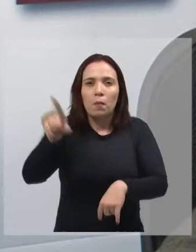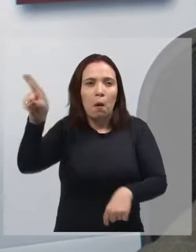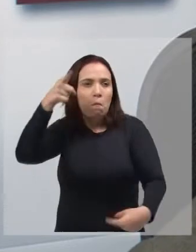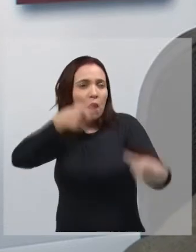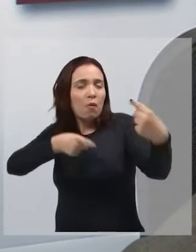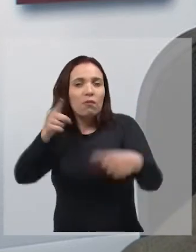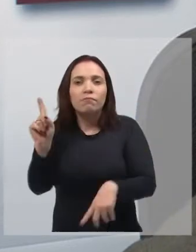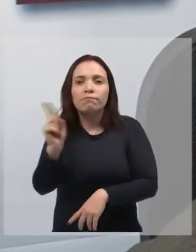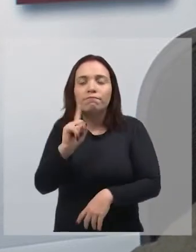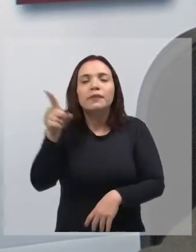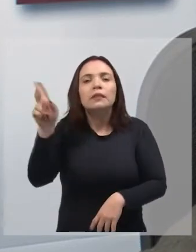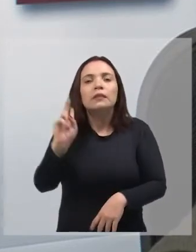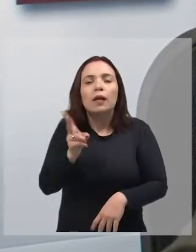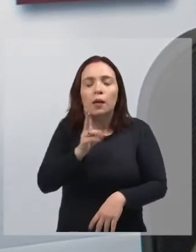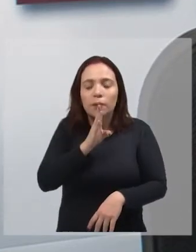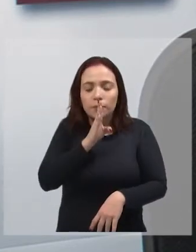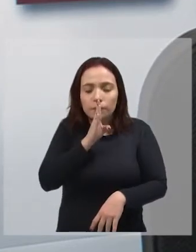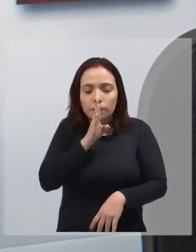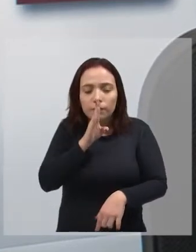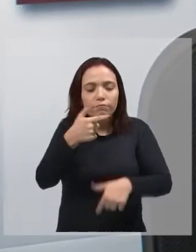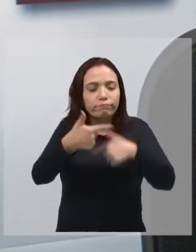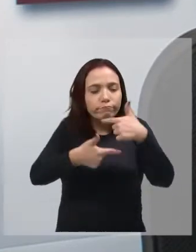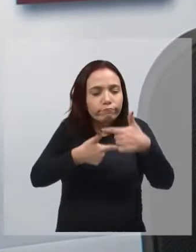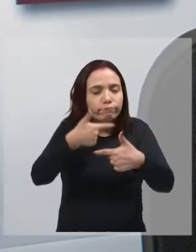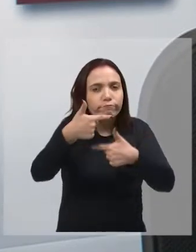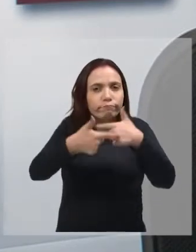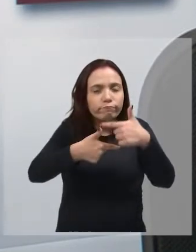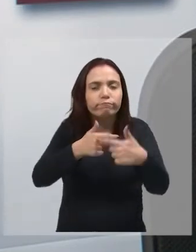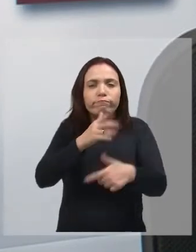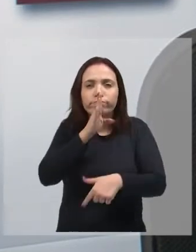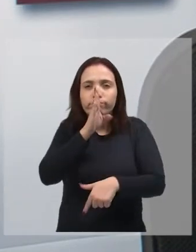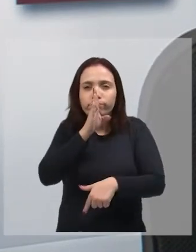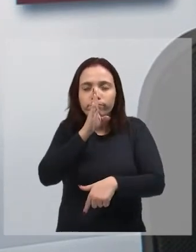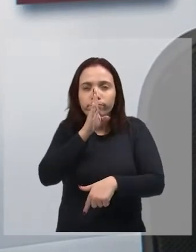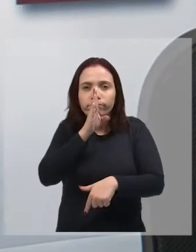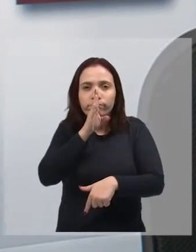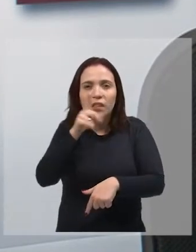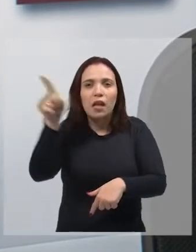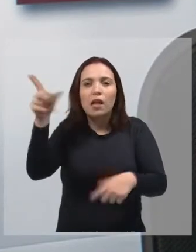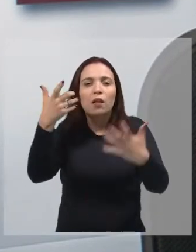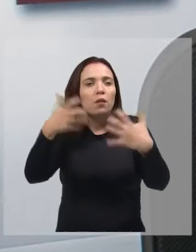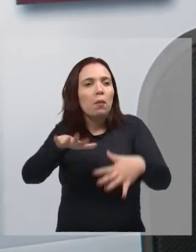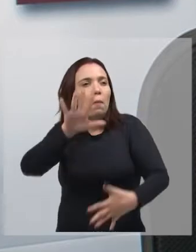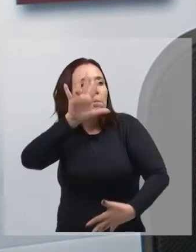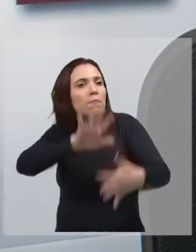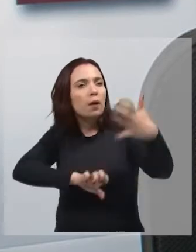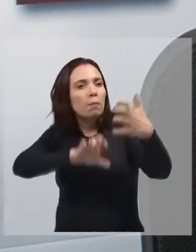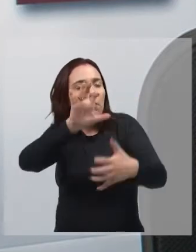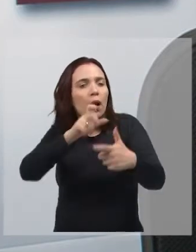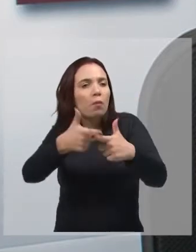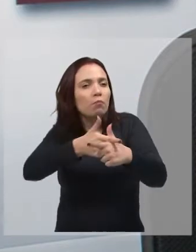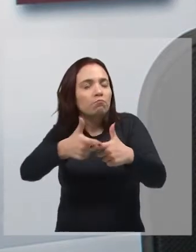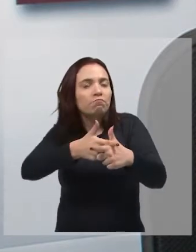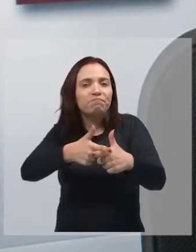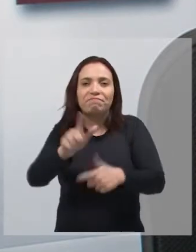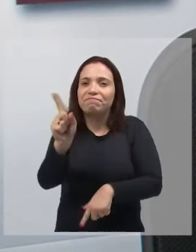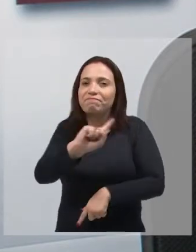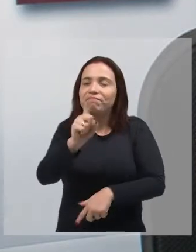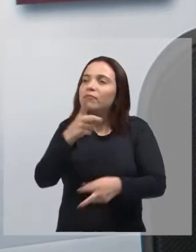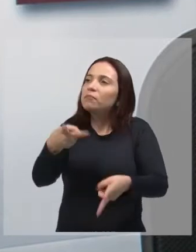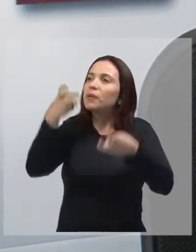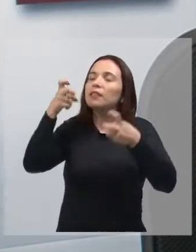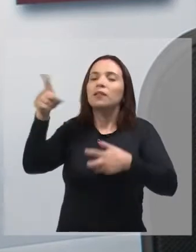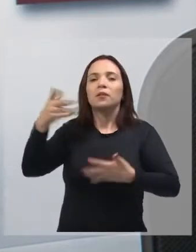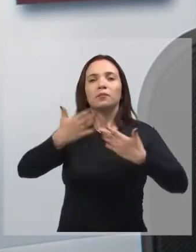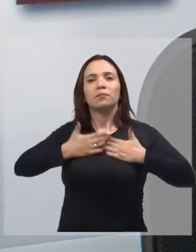manobras dele bem em silêncio, e é um cara que não entra em zona de atrito, né? Não. Você nota que, por exemplo,